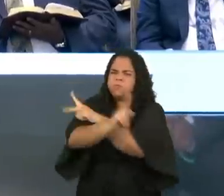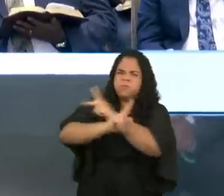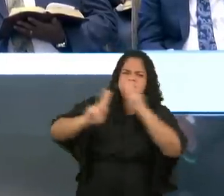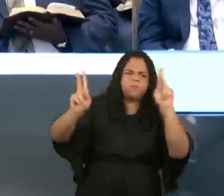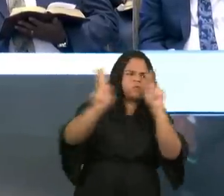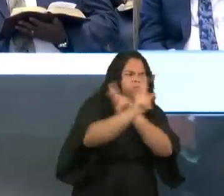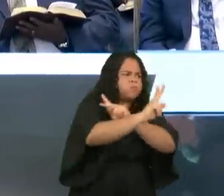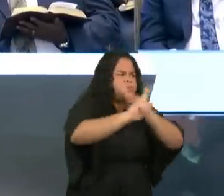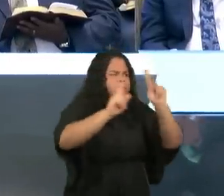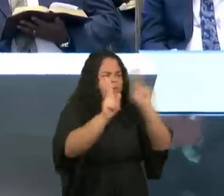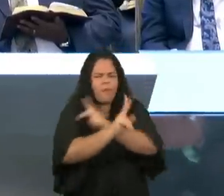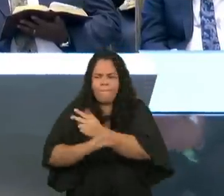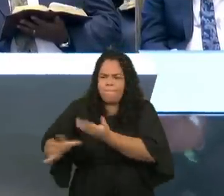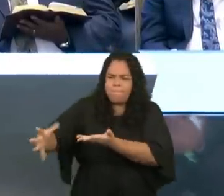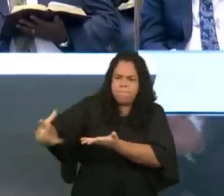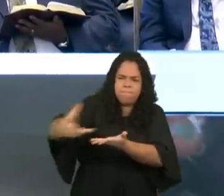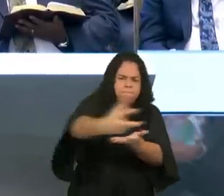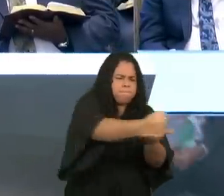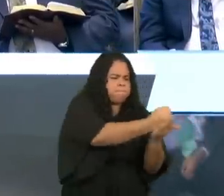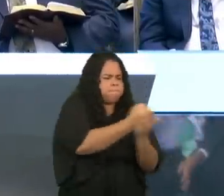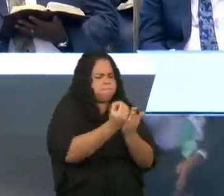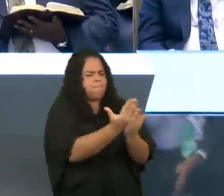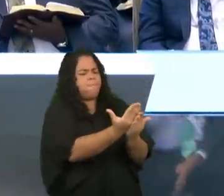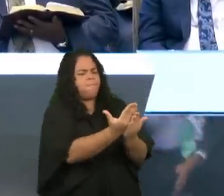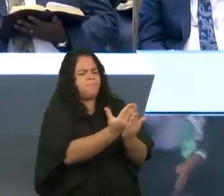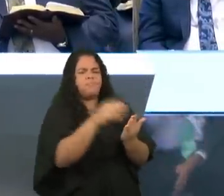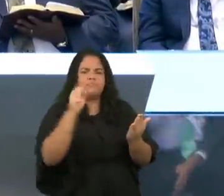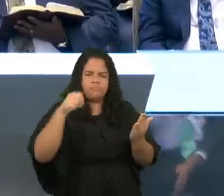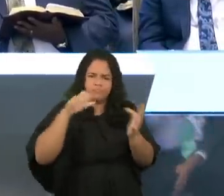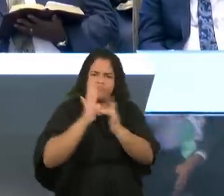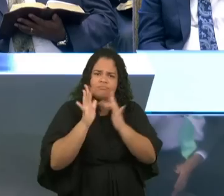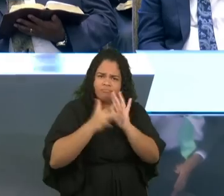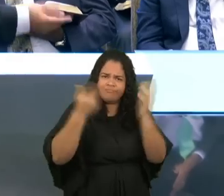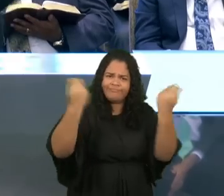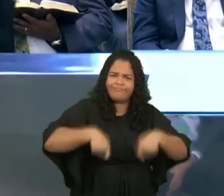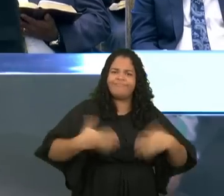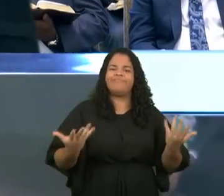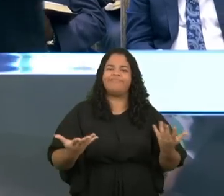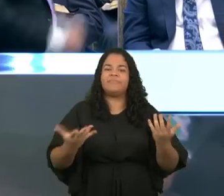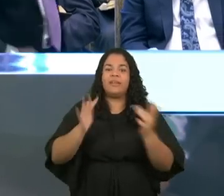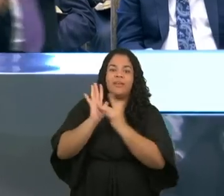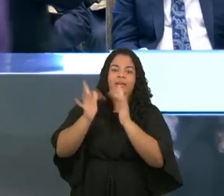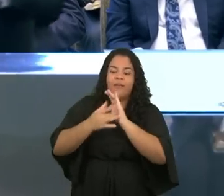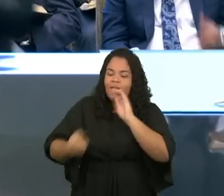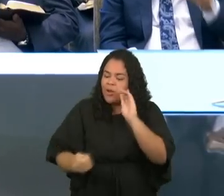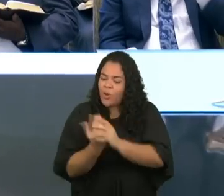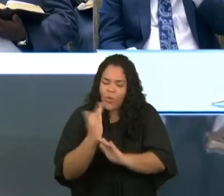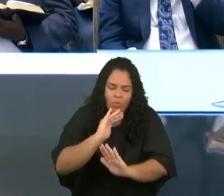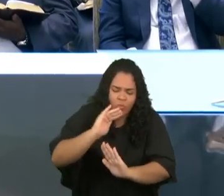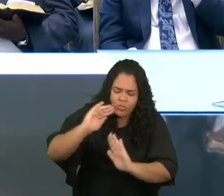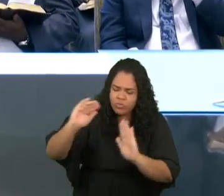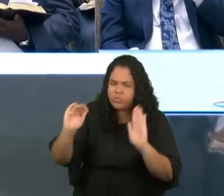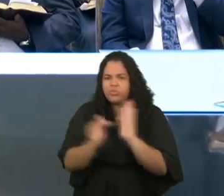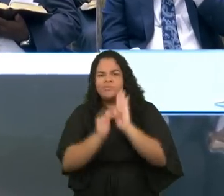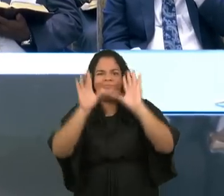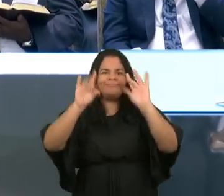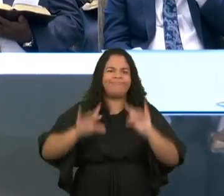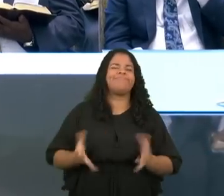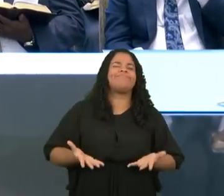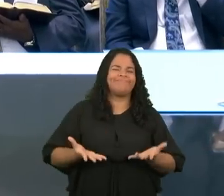1, versículo 1 a 16. Tudo foi feito por ele, para ele, e sem ele nada do que foi feito se fez. Diga glória a